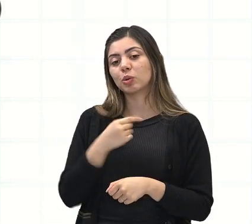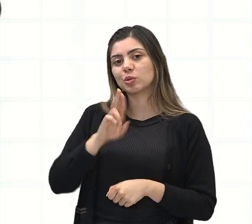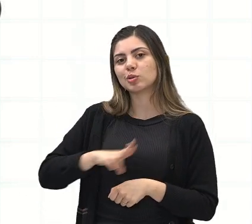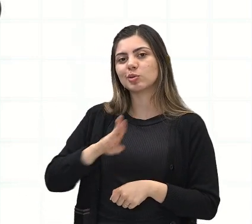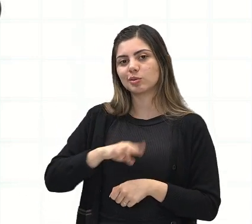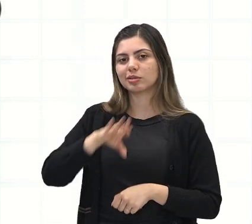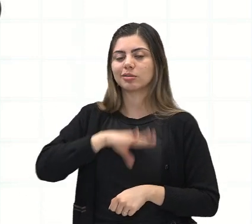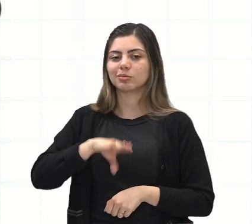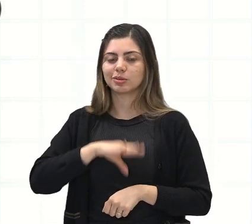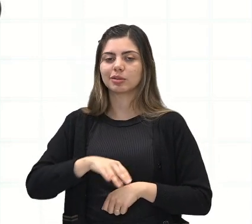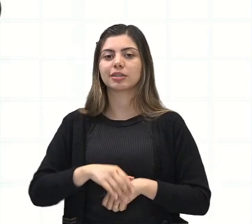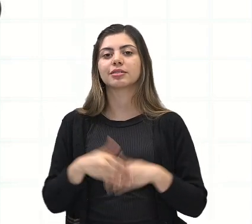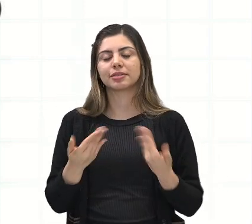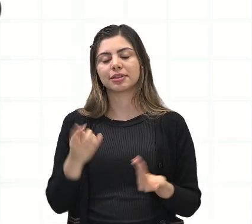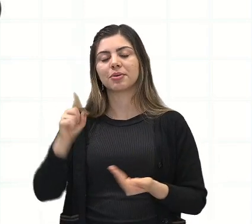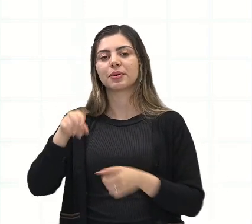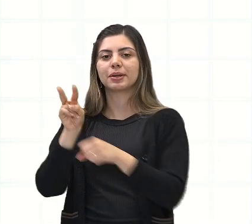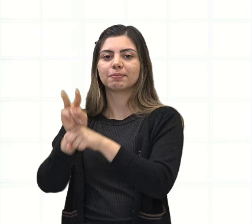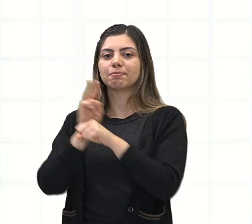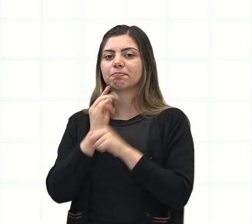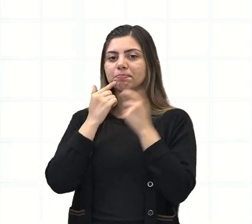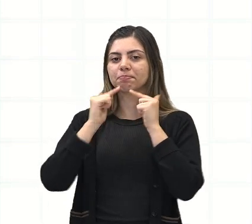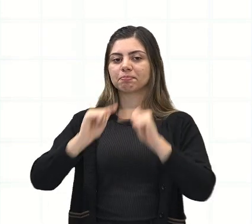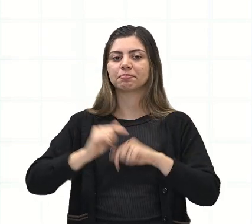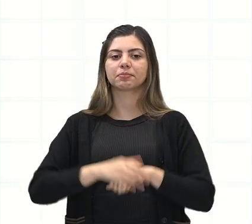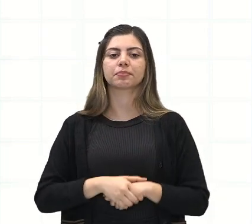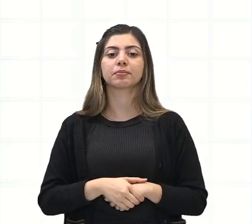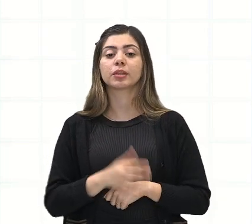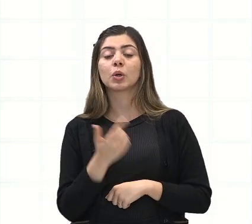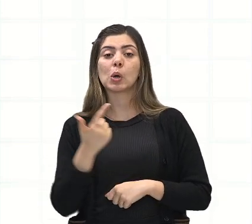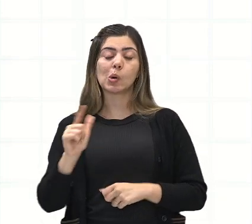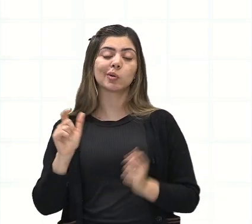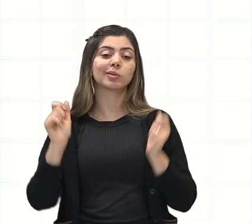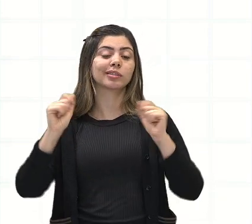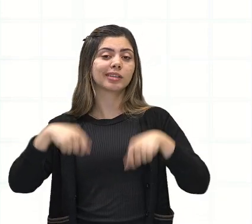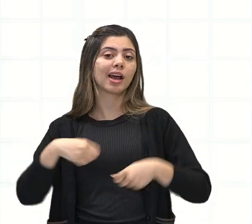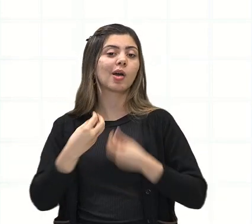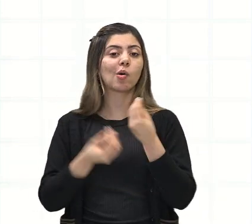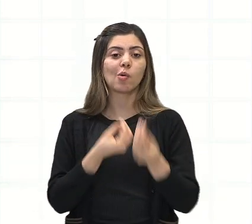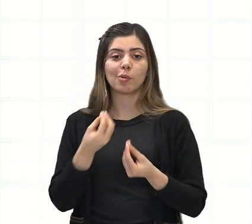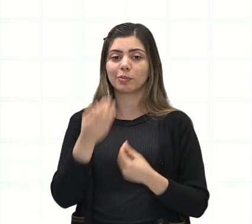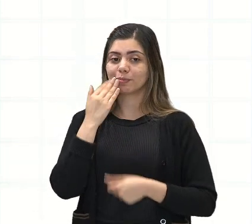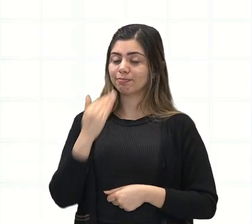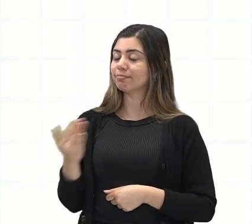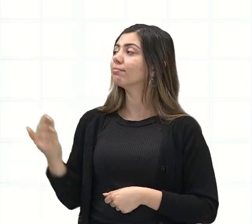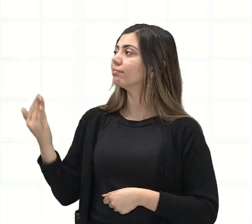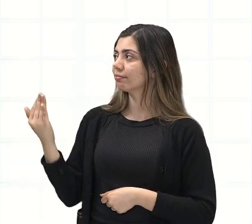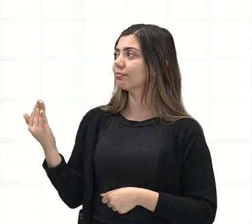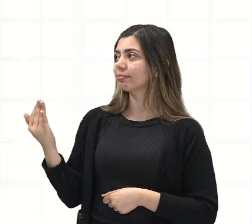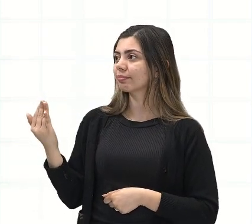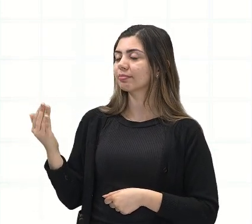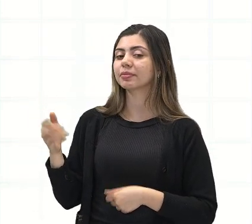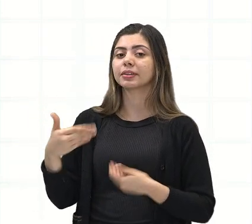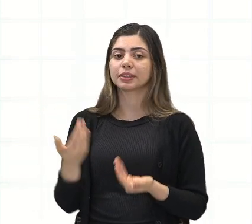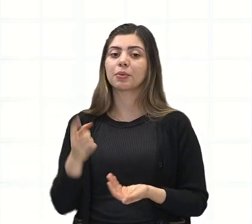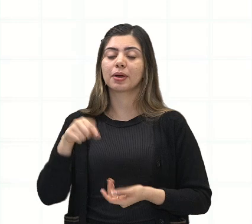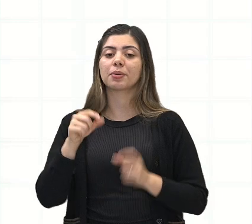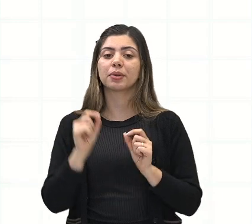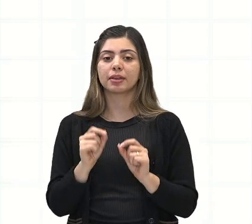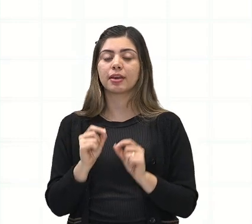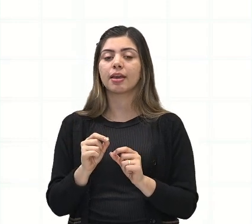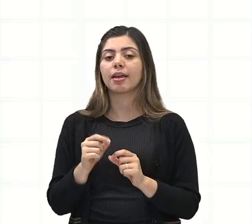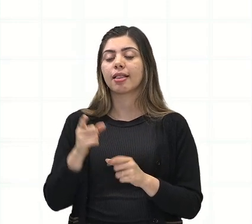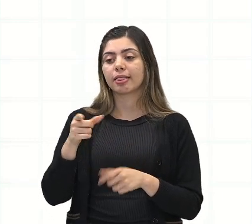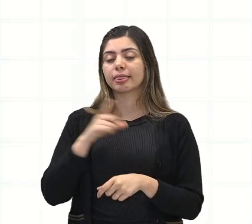isso, o estrangeirismo. A outra forma em que isso pode ocorrer é o empréstimo por adaptação. Neste tipo